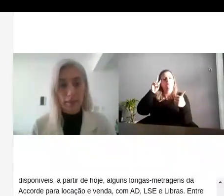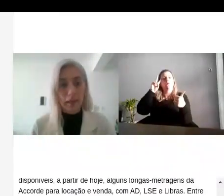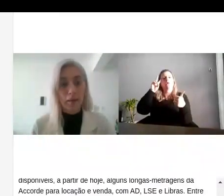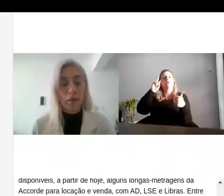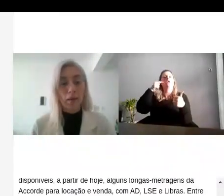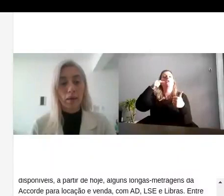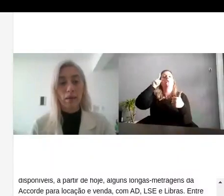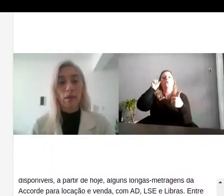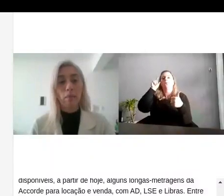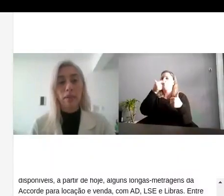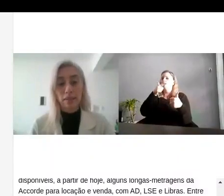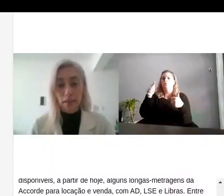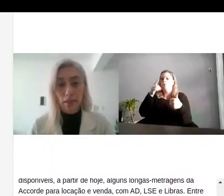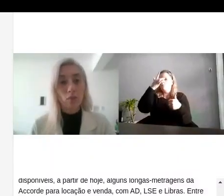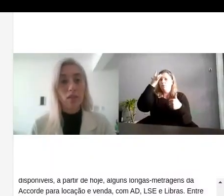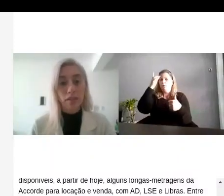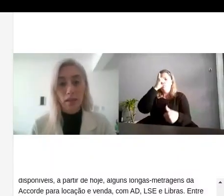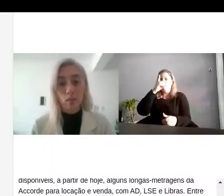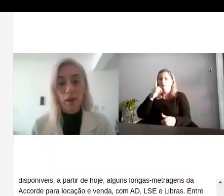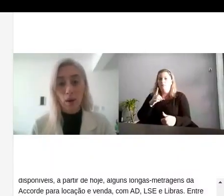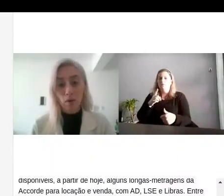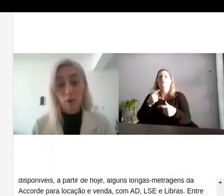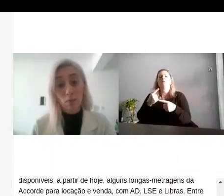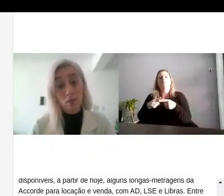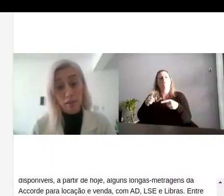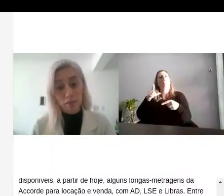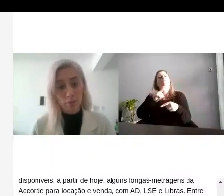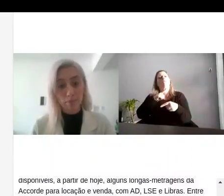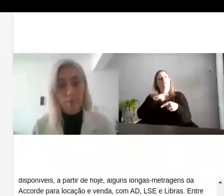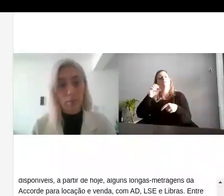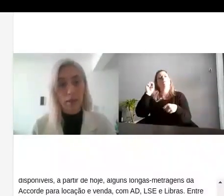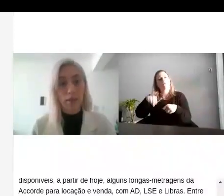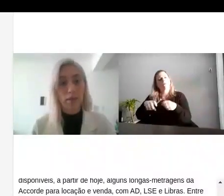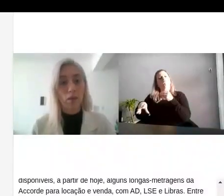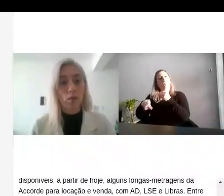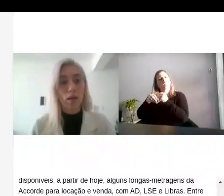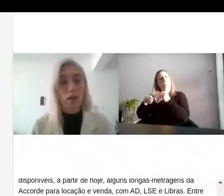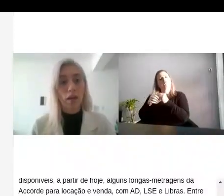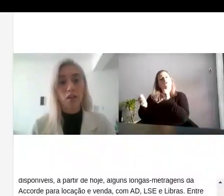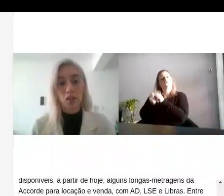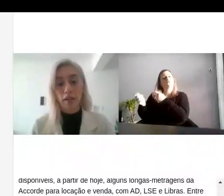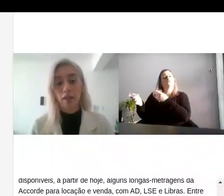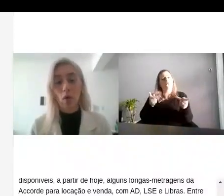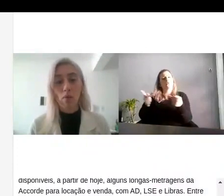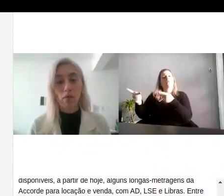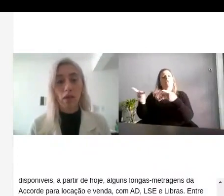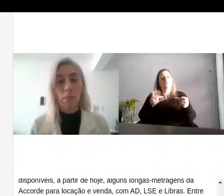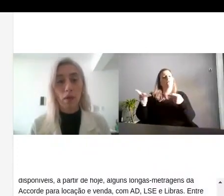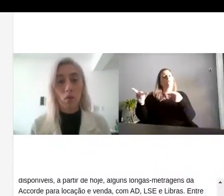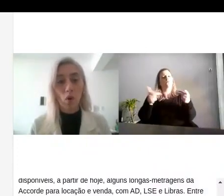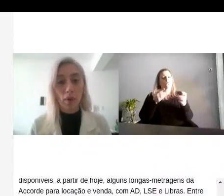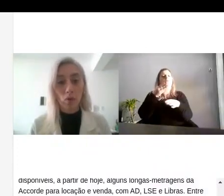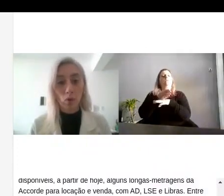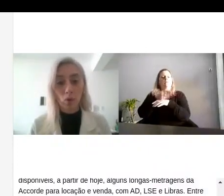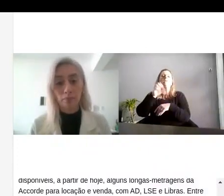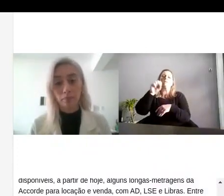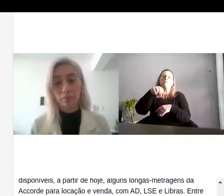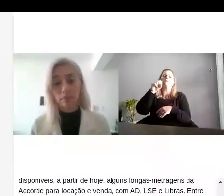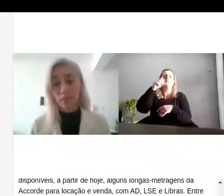tá? Mas tentamos inserir o maior número possível, tá bem? Então, a gente ainda, como o Felipe